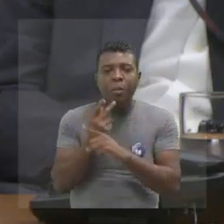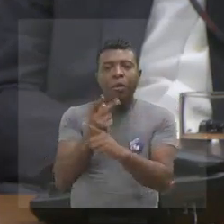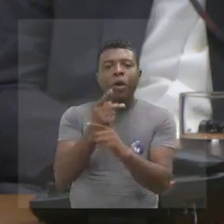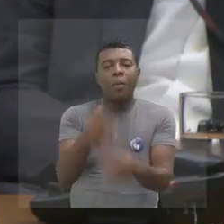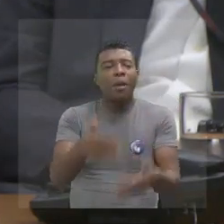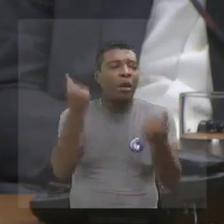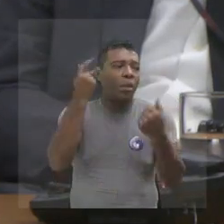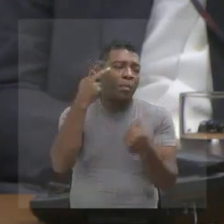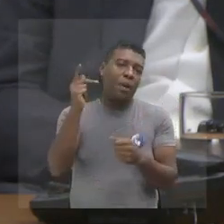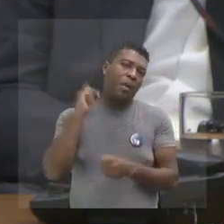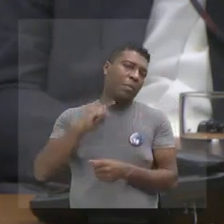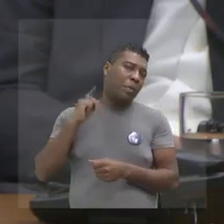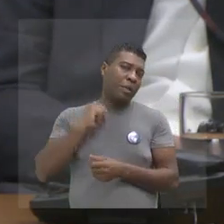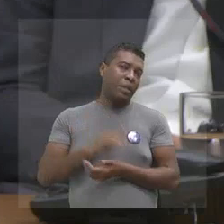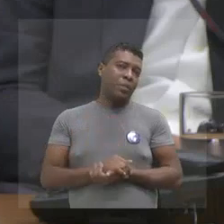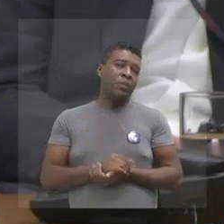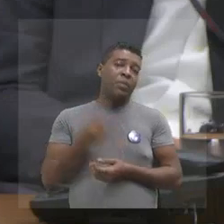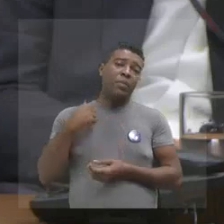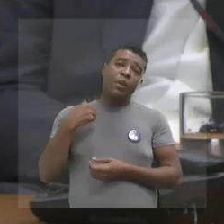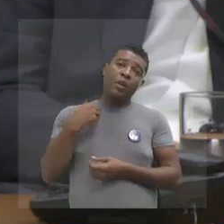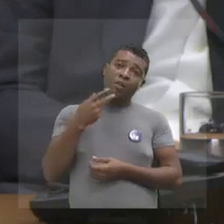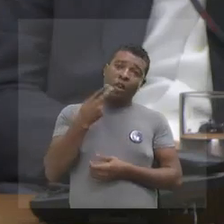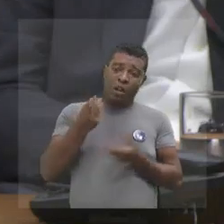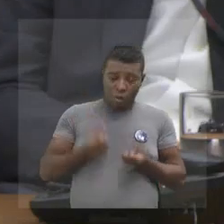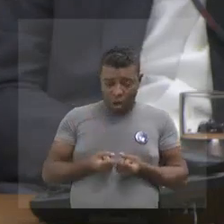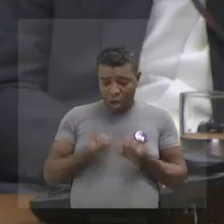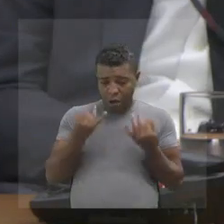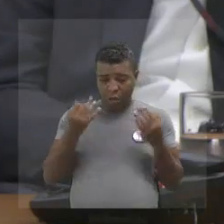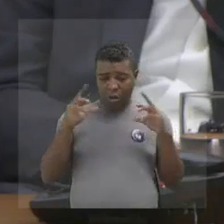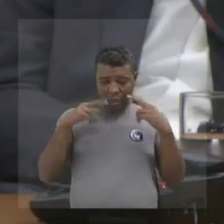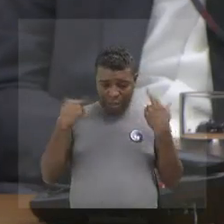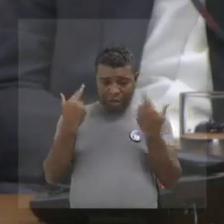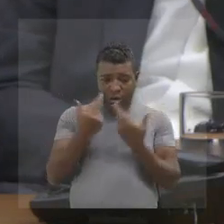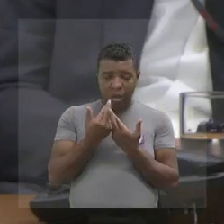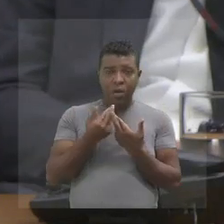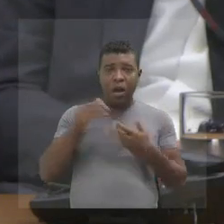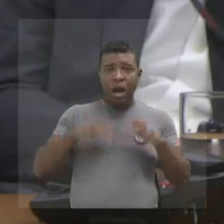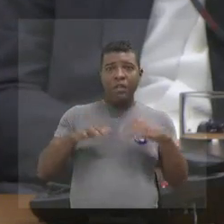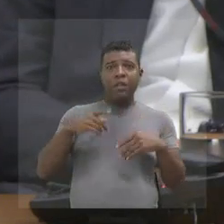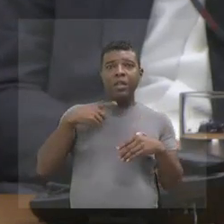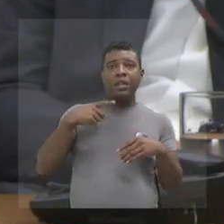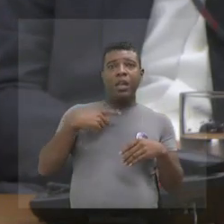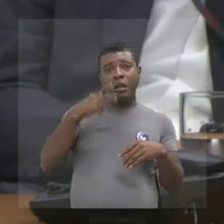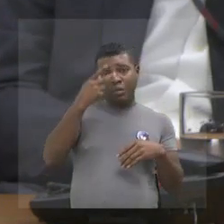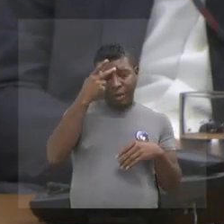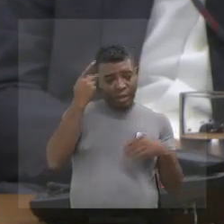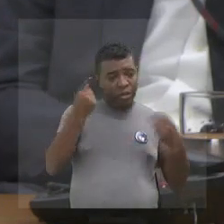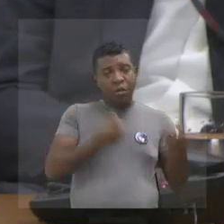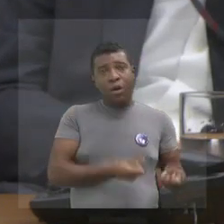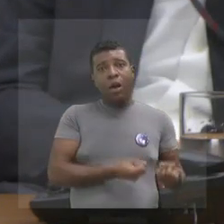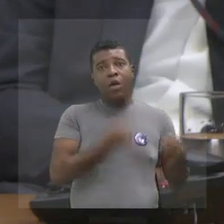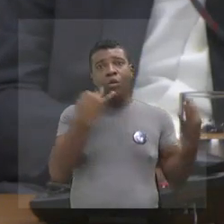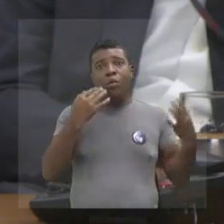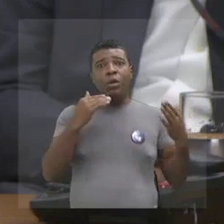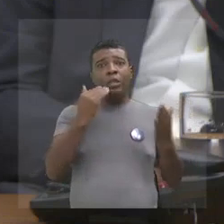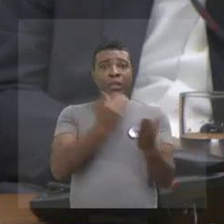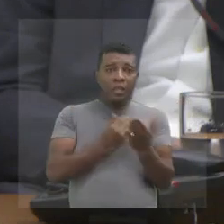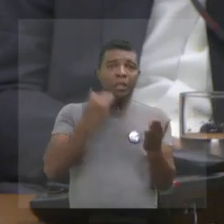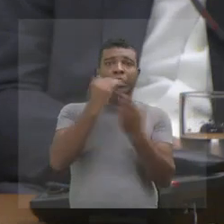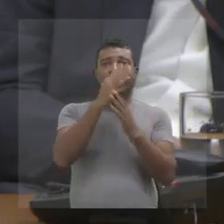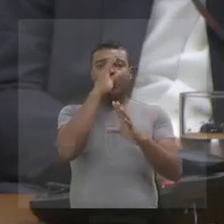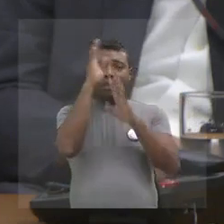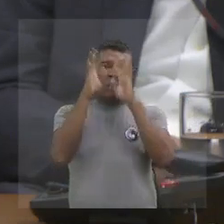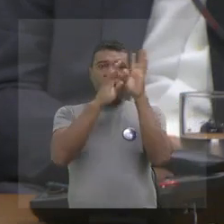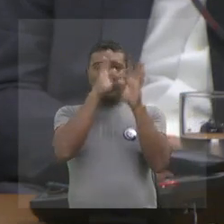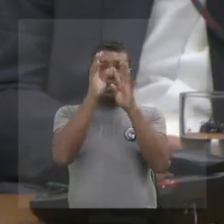que algumas reuniões Às vezes a gente tem alguns pessoas exaltadas mas a gente sabe